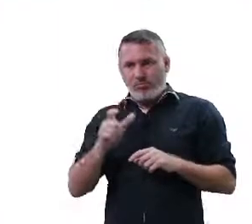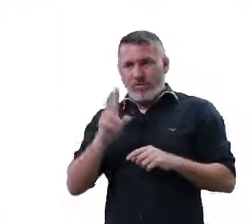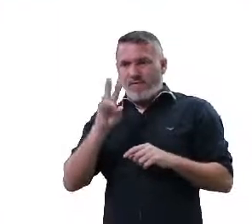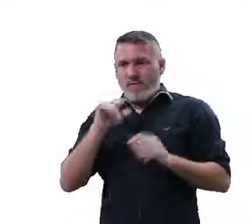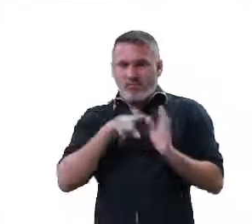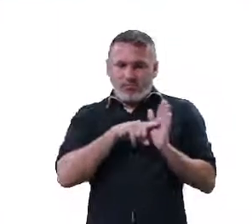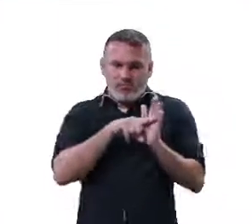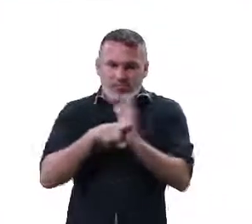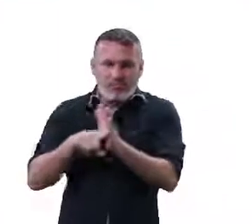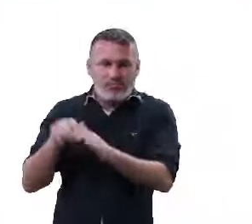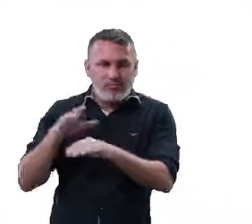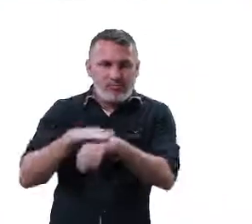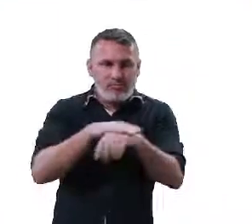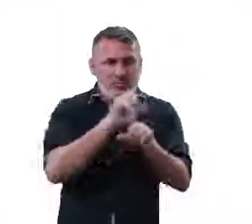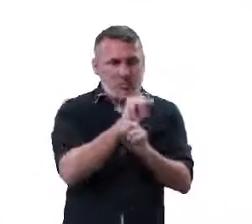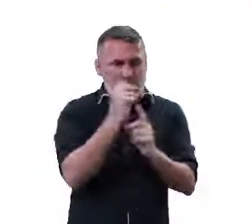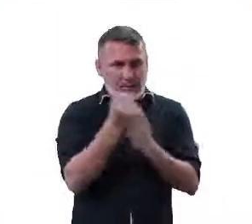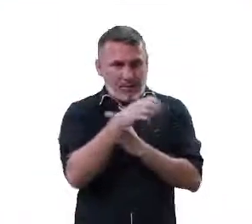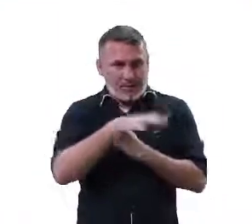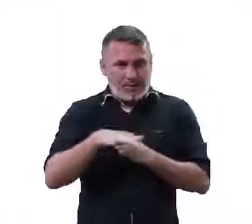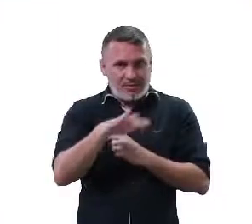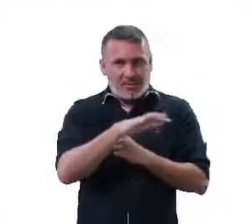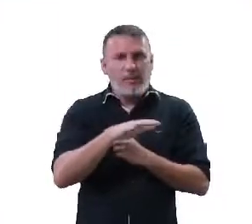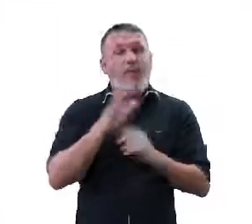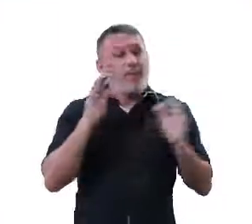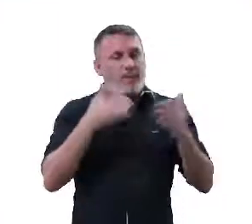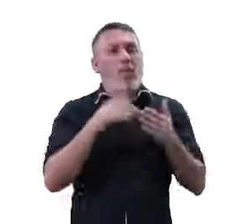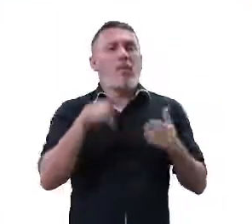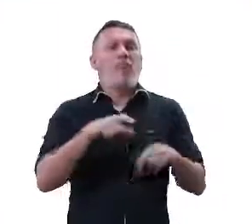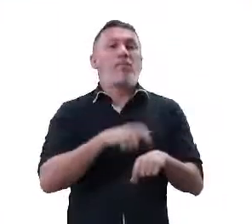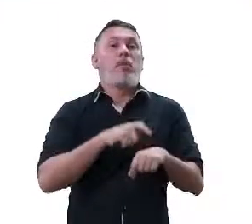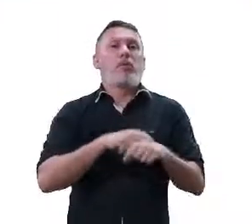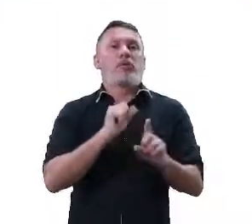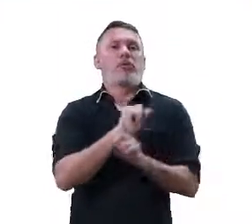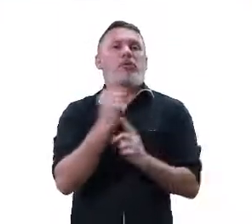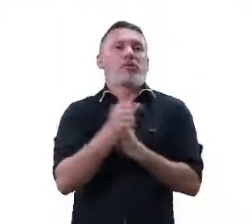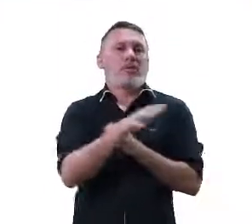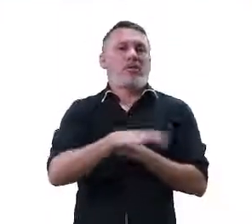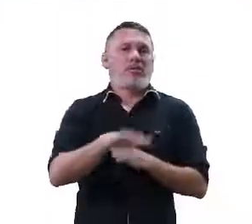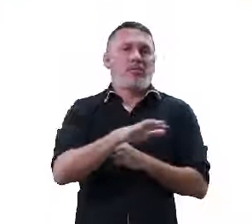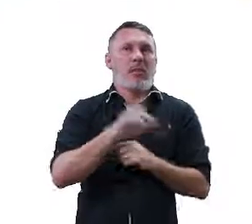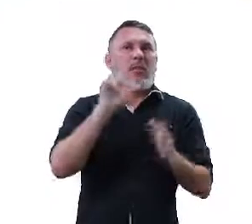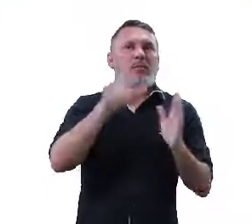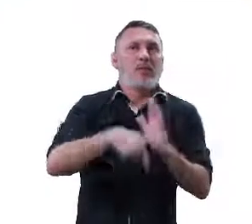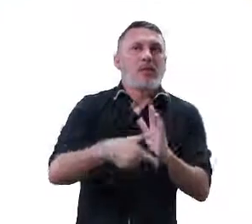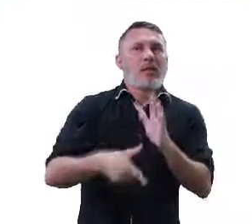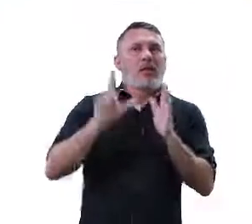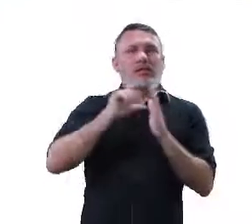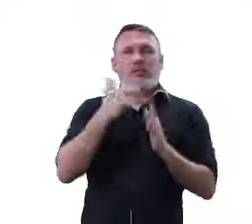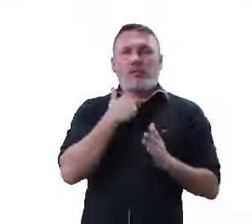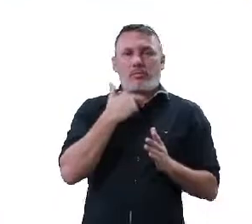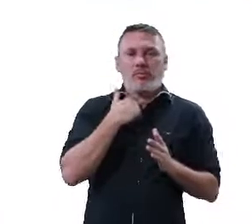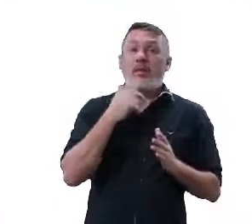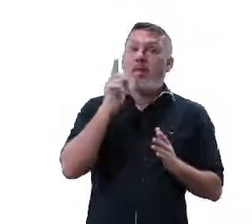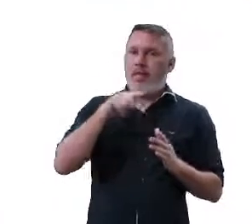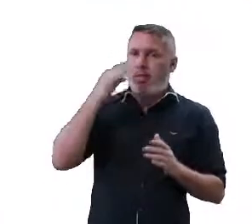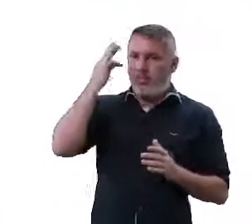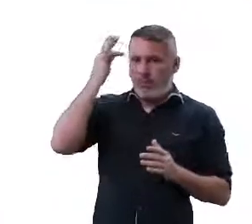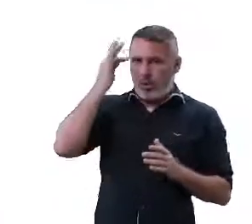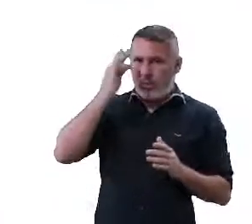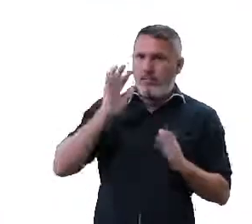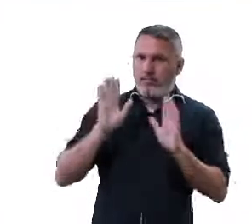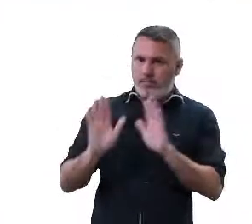sociólogo, certo? Como também de qualquer outro cientista social. E essa é a questão teórica. E a